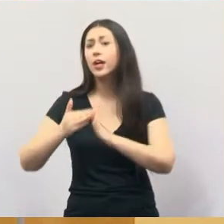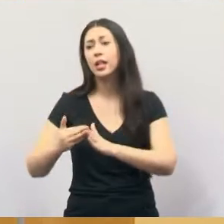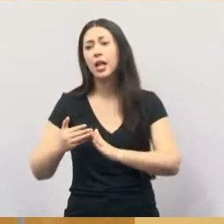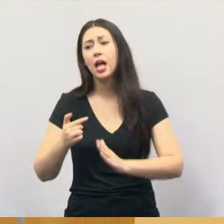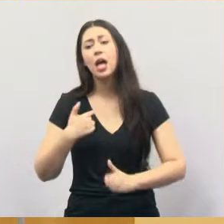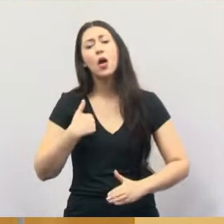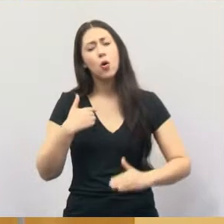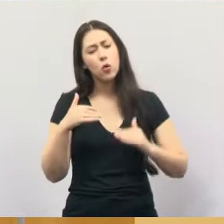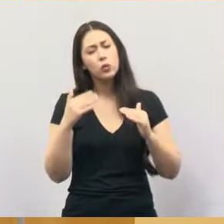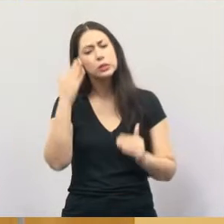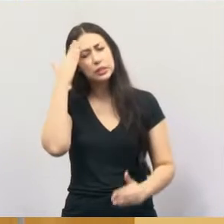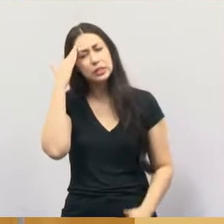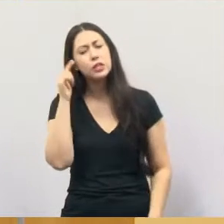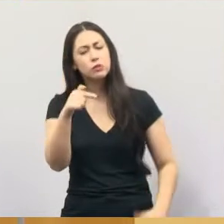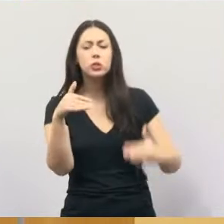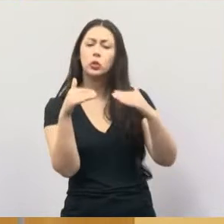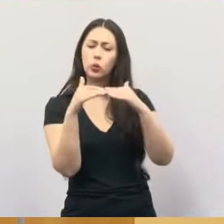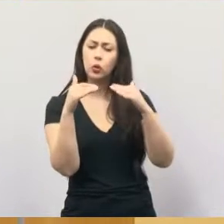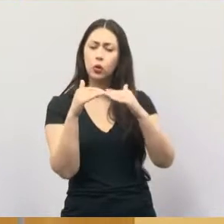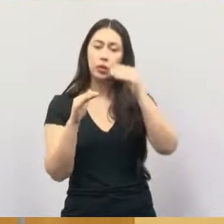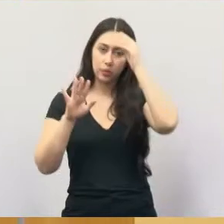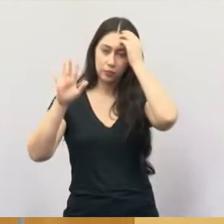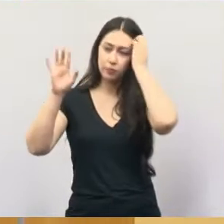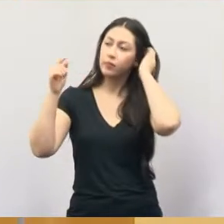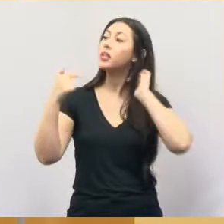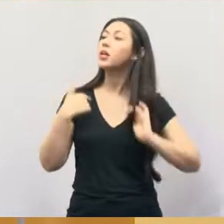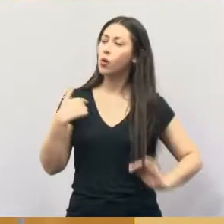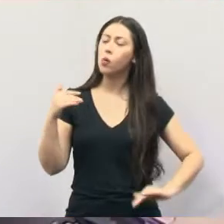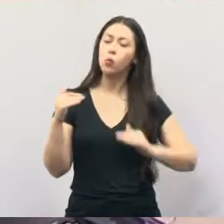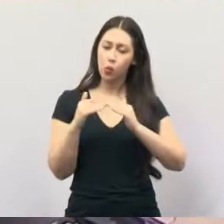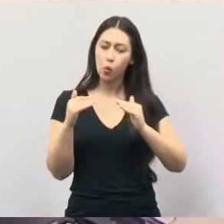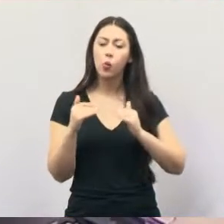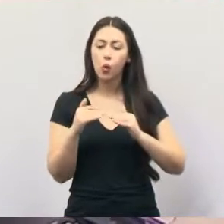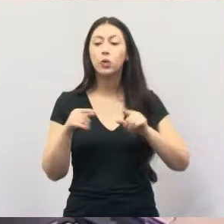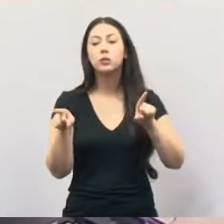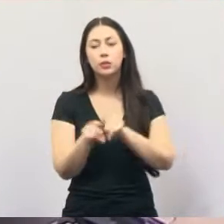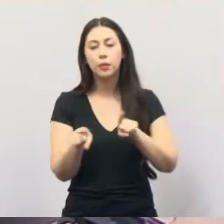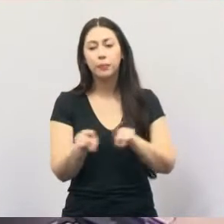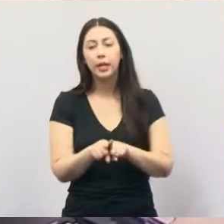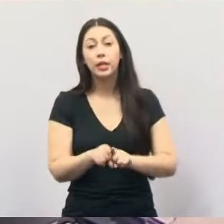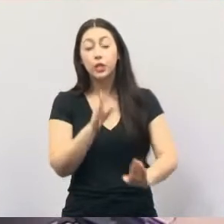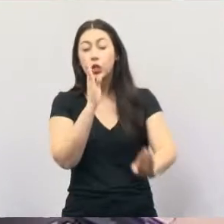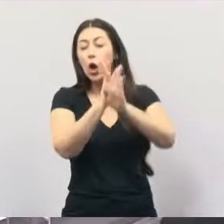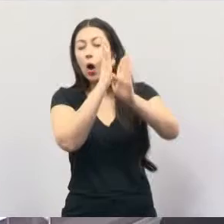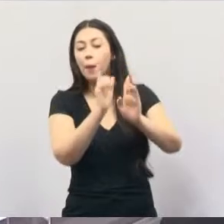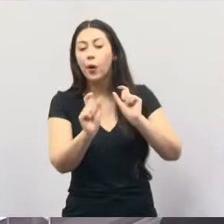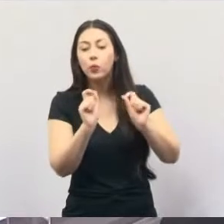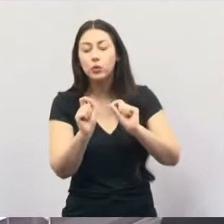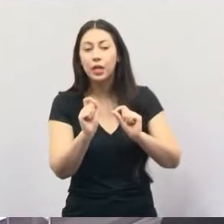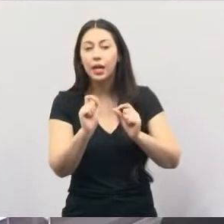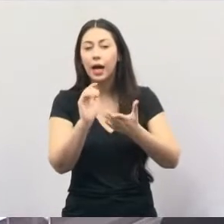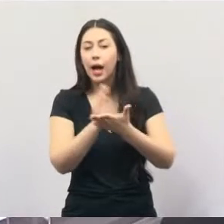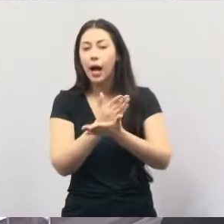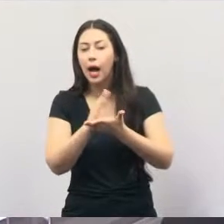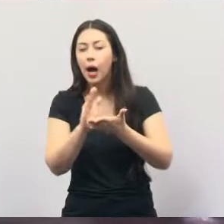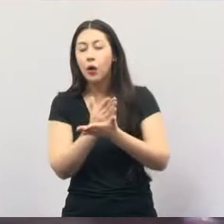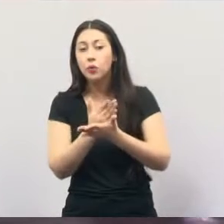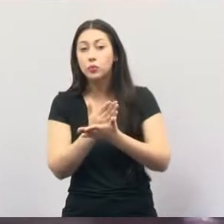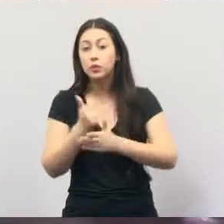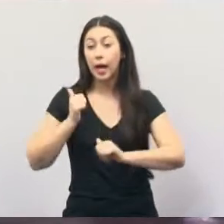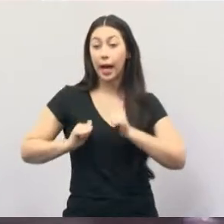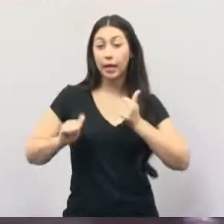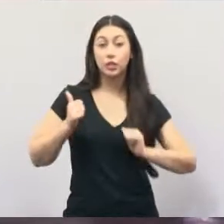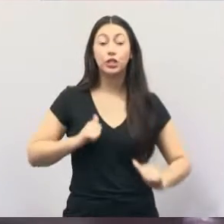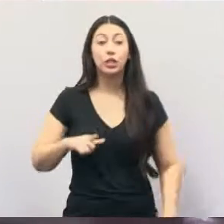concorda com isso também. Pode falar. Eu não só concordo, Rodrigo, como também foi descoberto, né, que vários artistas, né, tinham uma rede